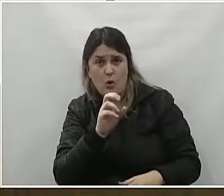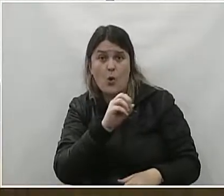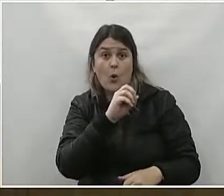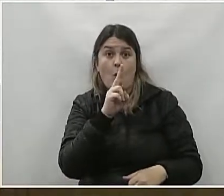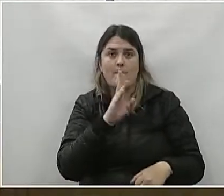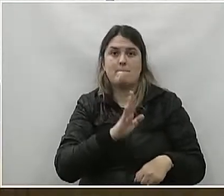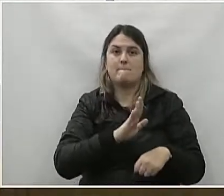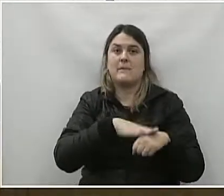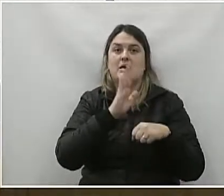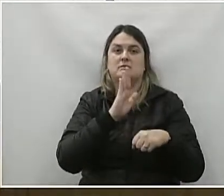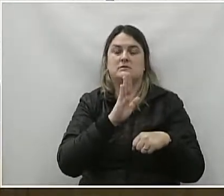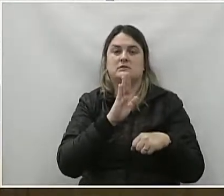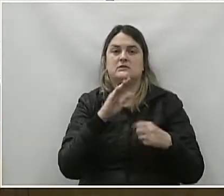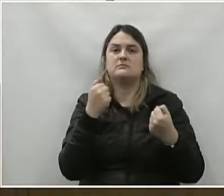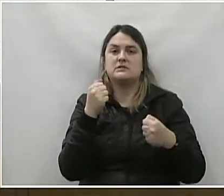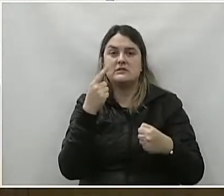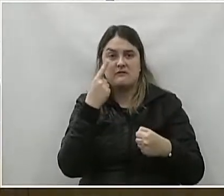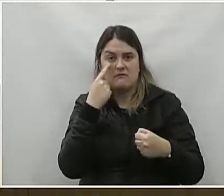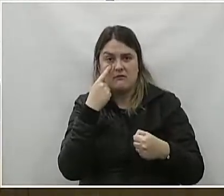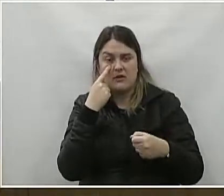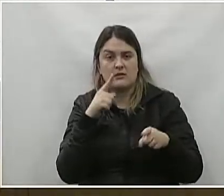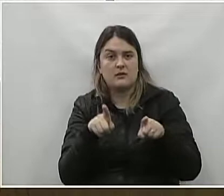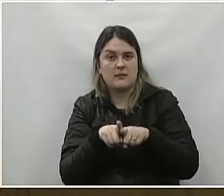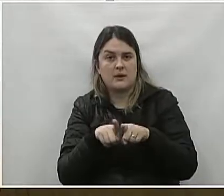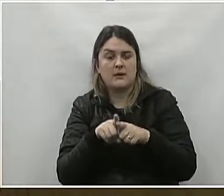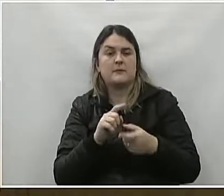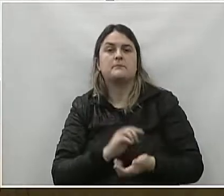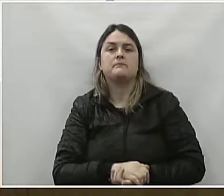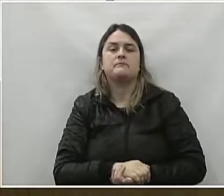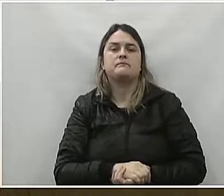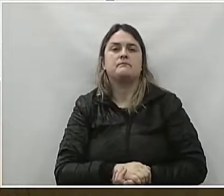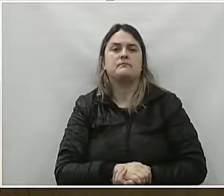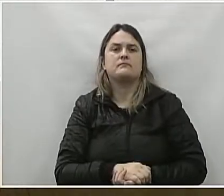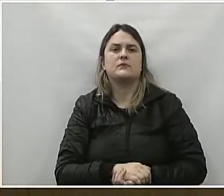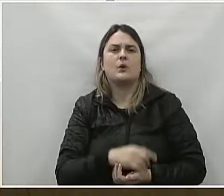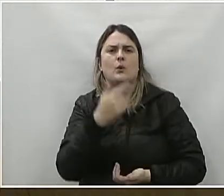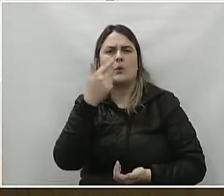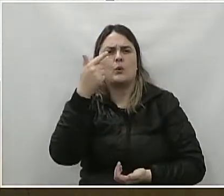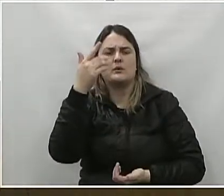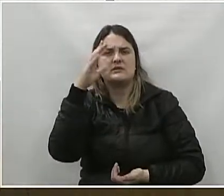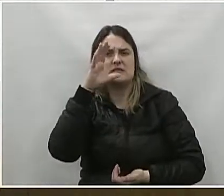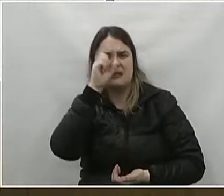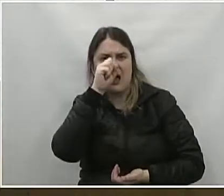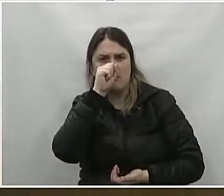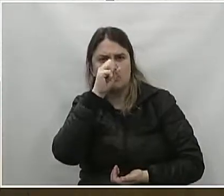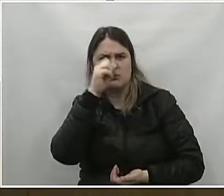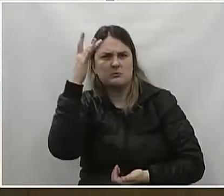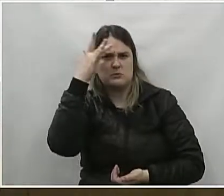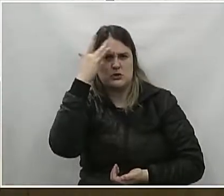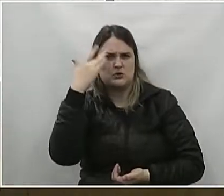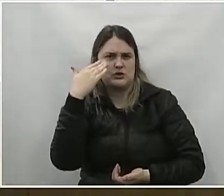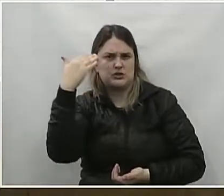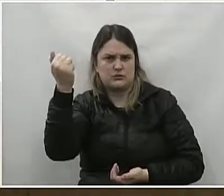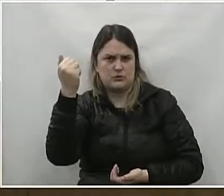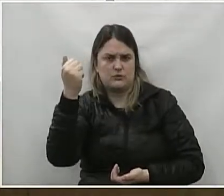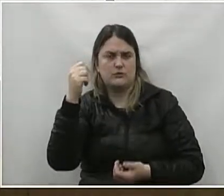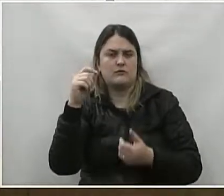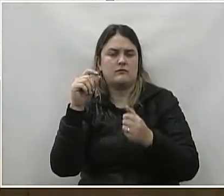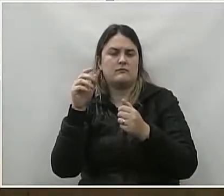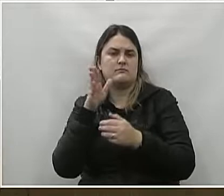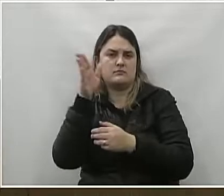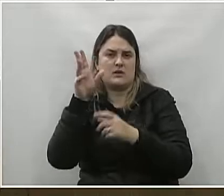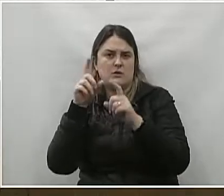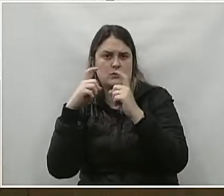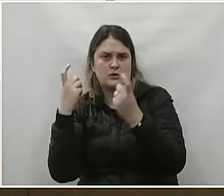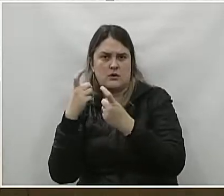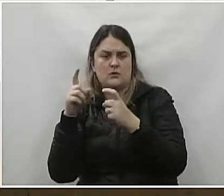mais, né? Então, precisa ser analisado isso também. Eu fui chamado também no sábado, né, que passou agora para uma reunião, teve